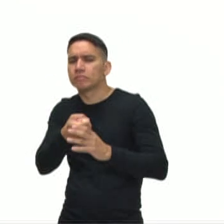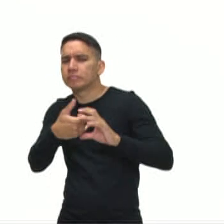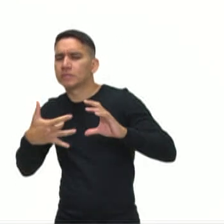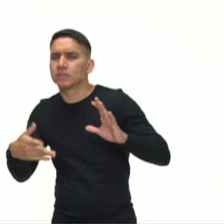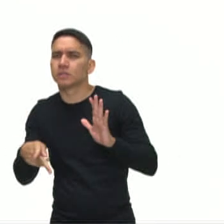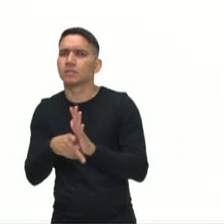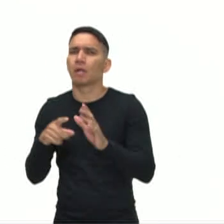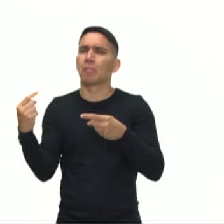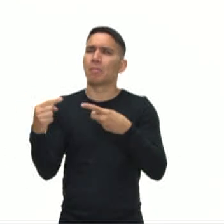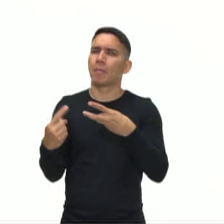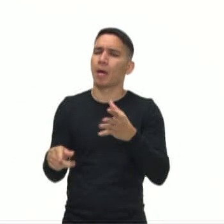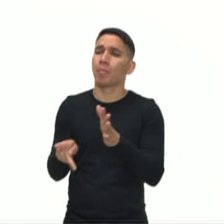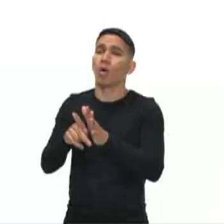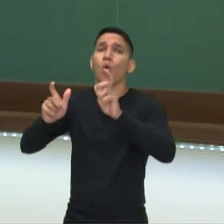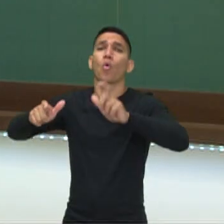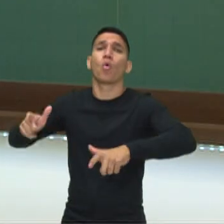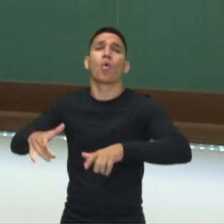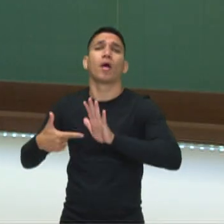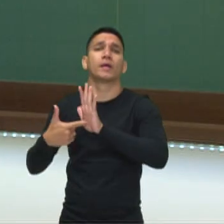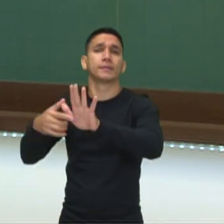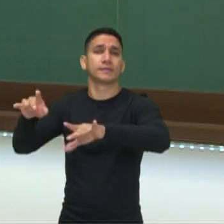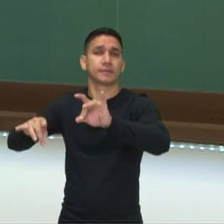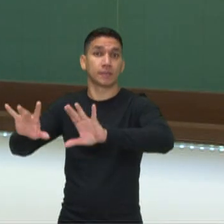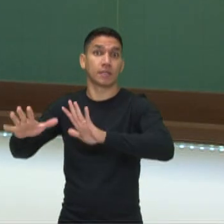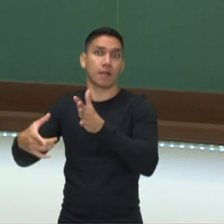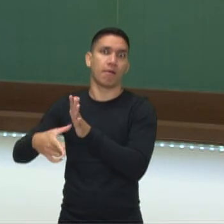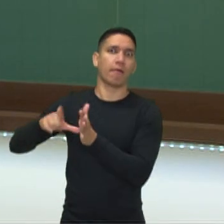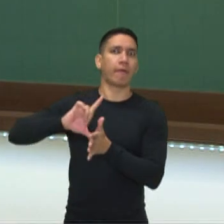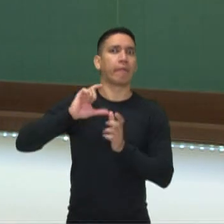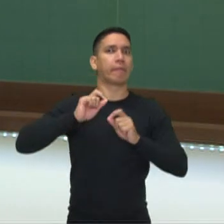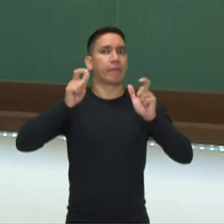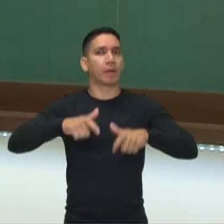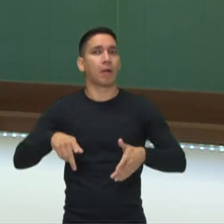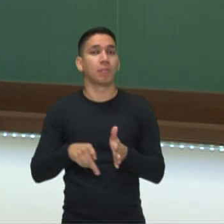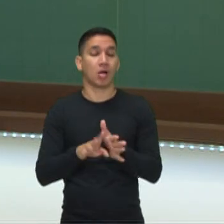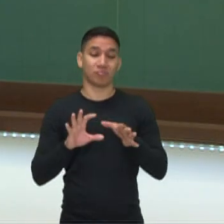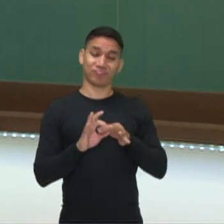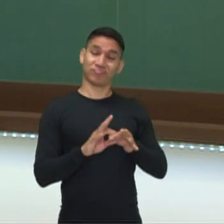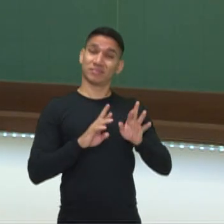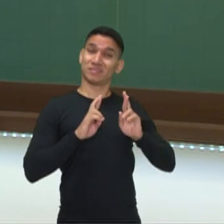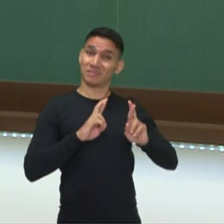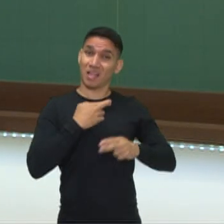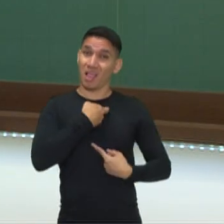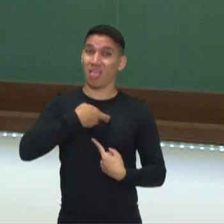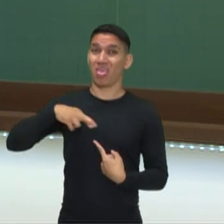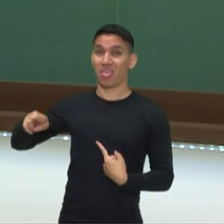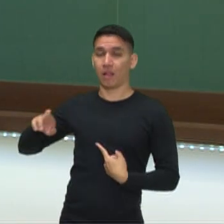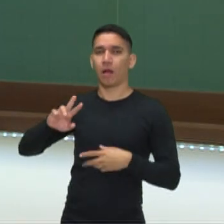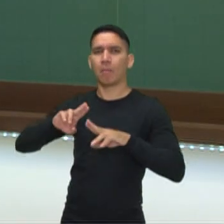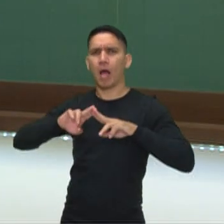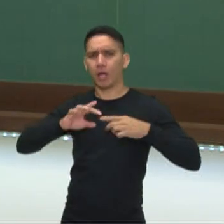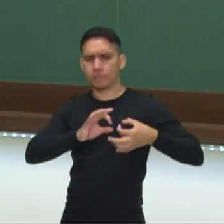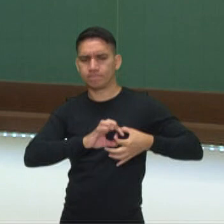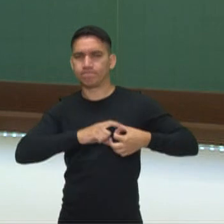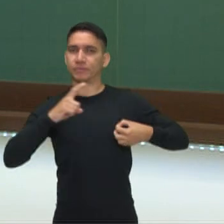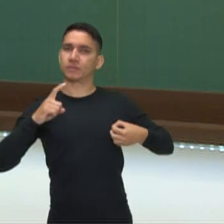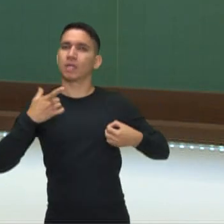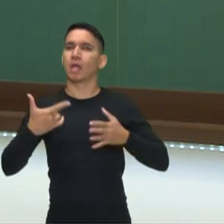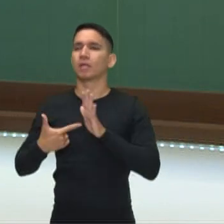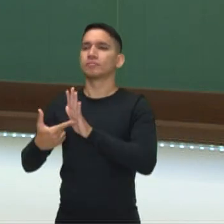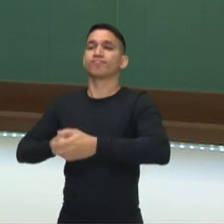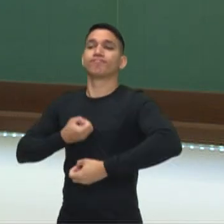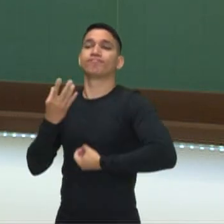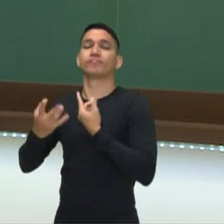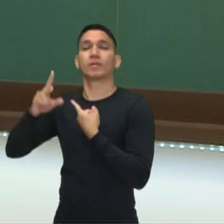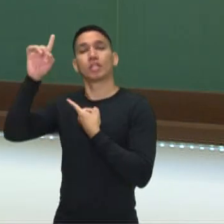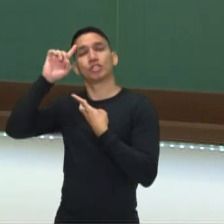passa a acontecer em locais próprios. Ou seja, antes o teatro era exatamente religioso e depois ele passa a ter um cunho expressivo, começa a falar coisas do dia a